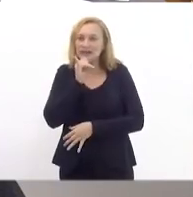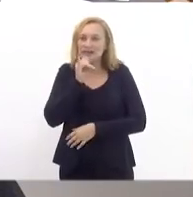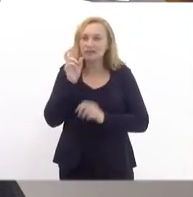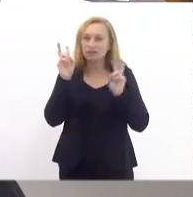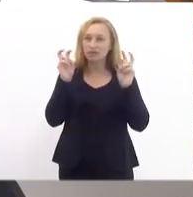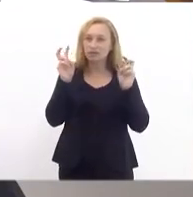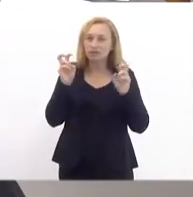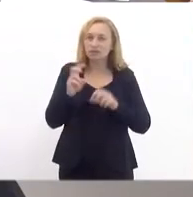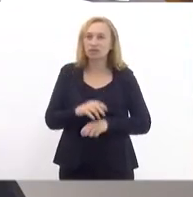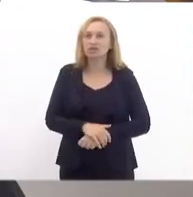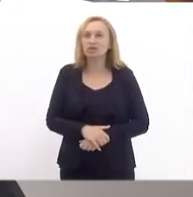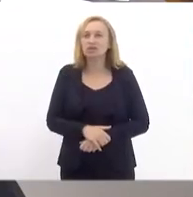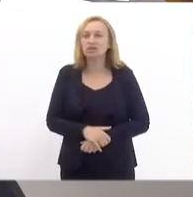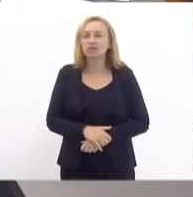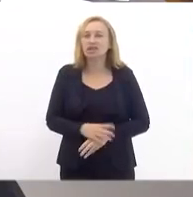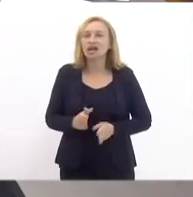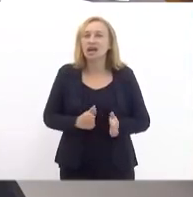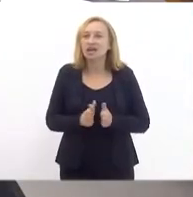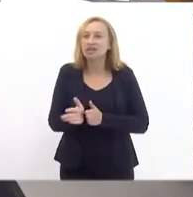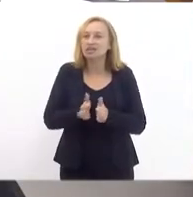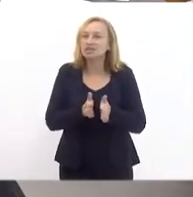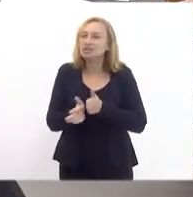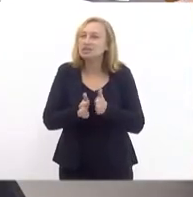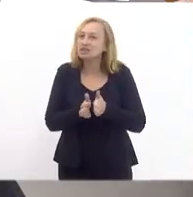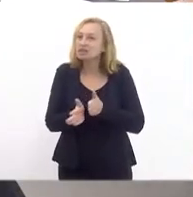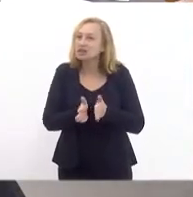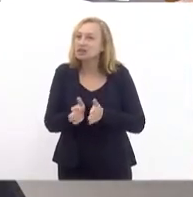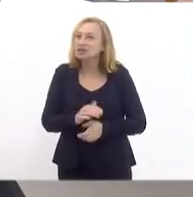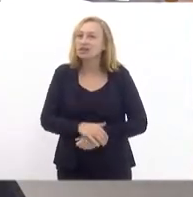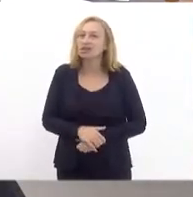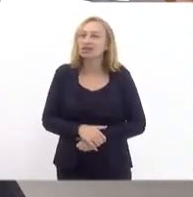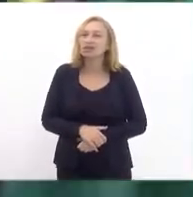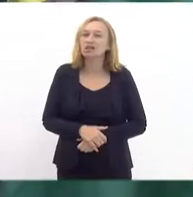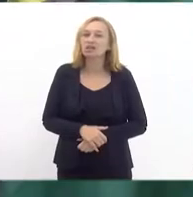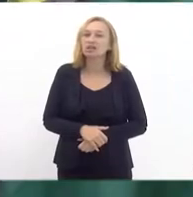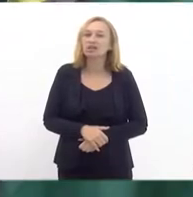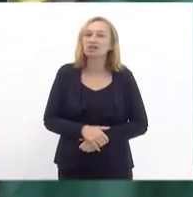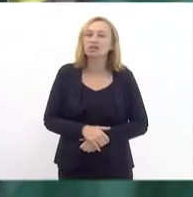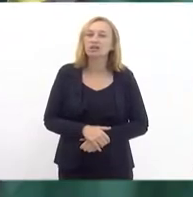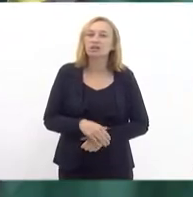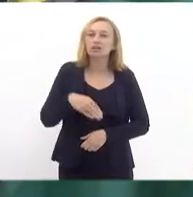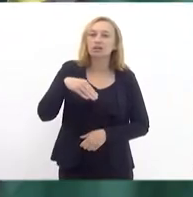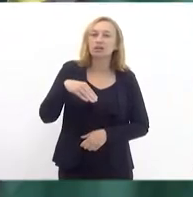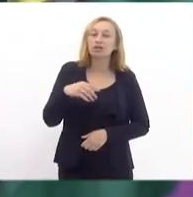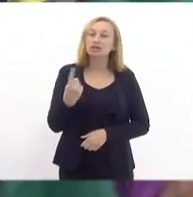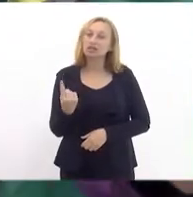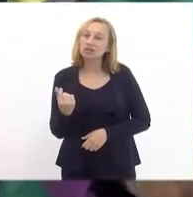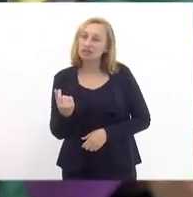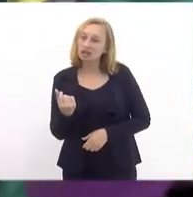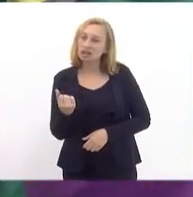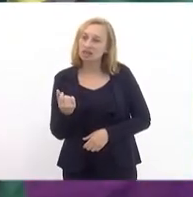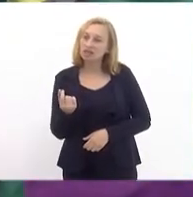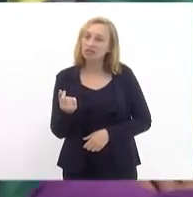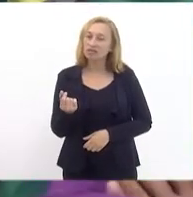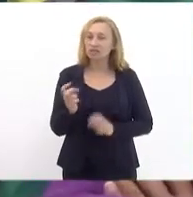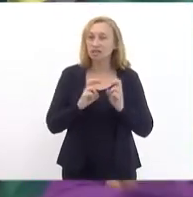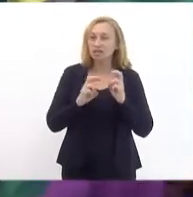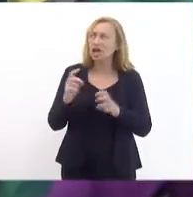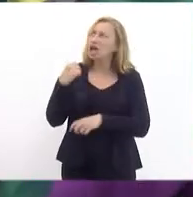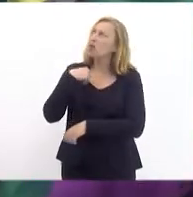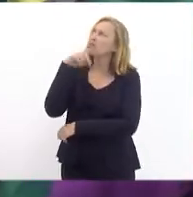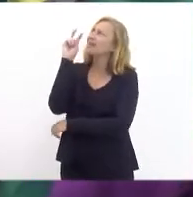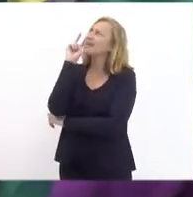questão da acessibilidade, tratando-se em termos de modicidade tarifária. Eu me